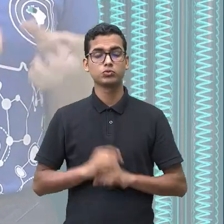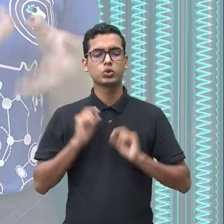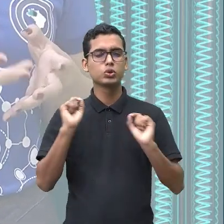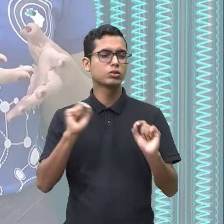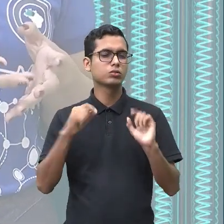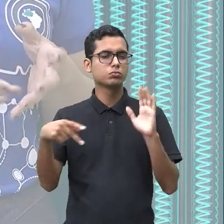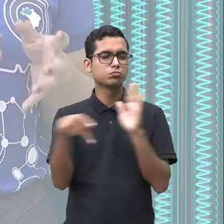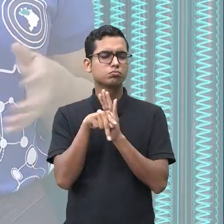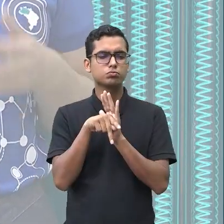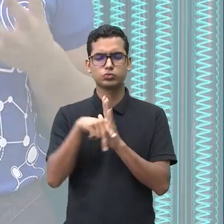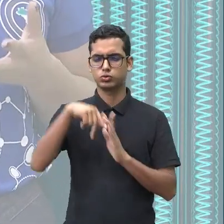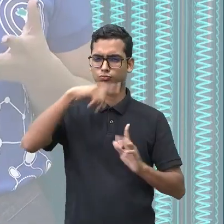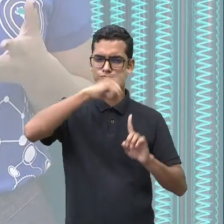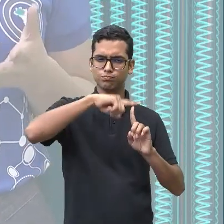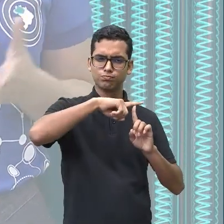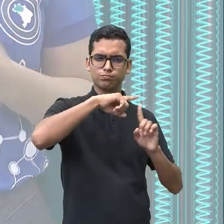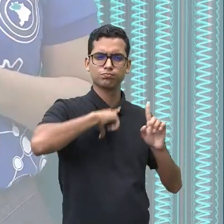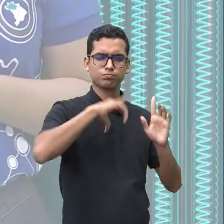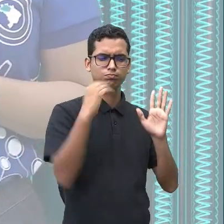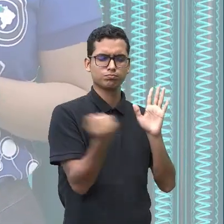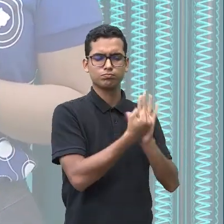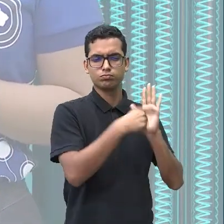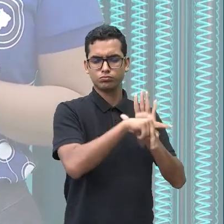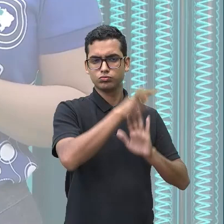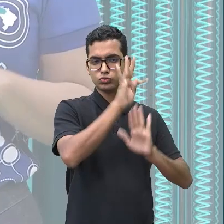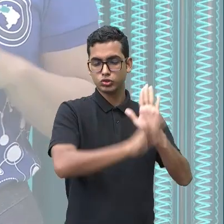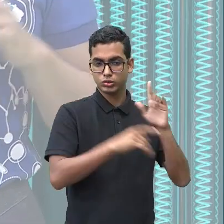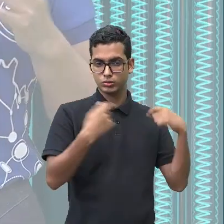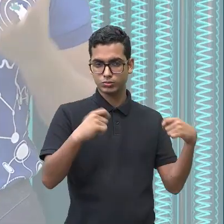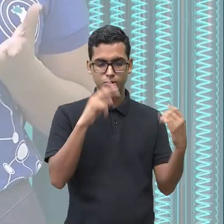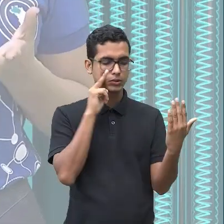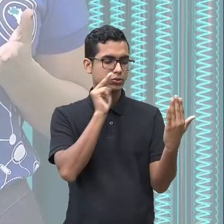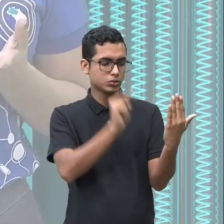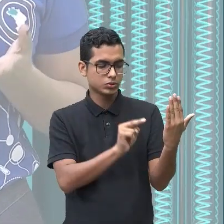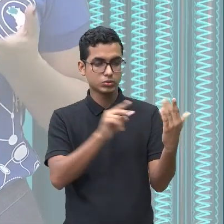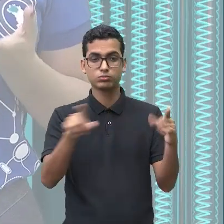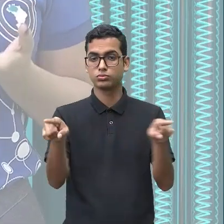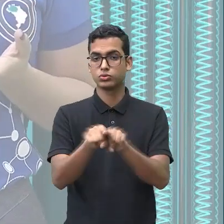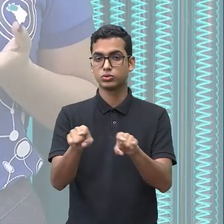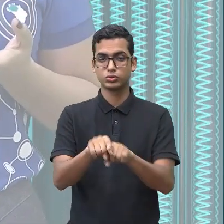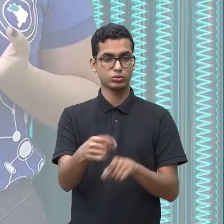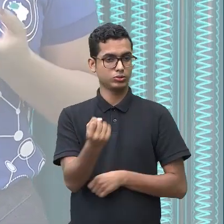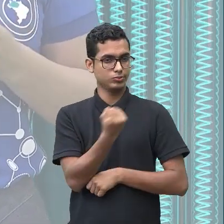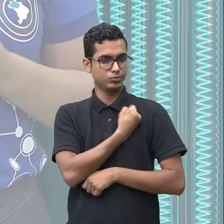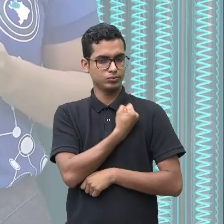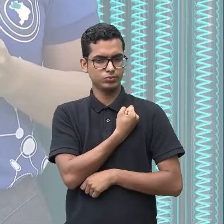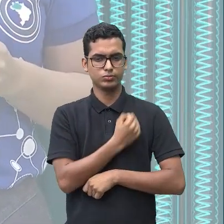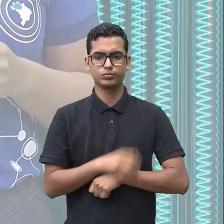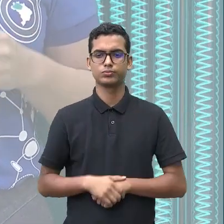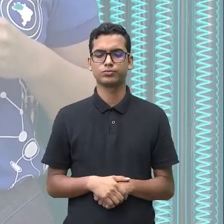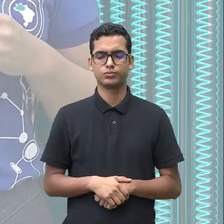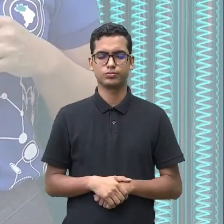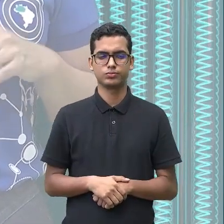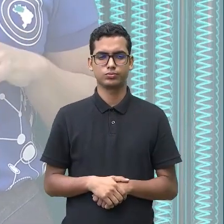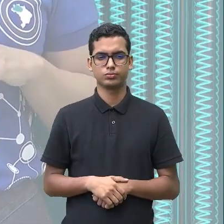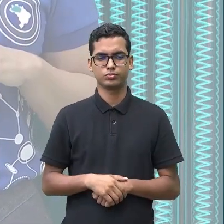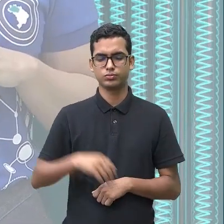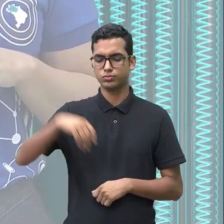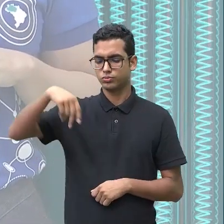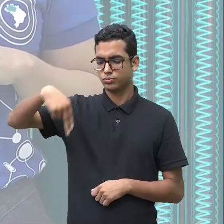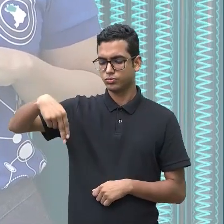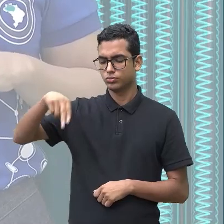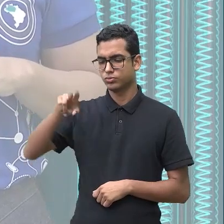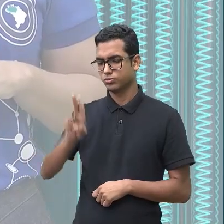que observar na hora da leitura? Vejam que eu também posso considerar os numerais. Então, numerais